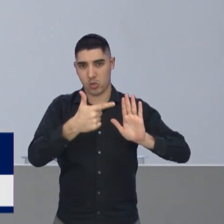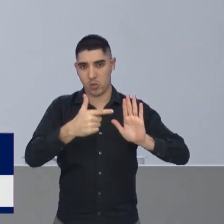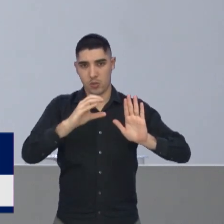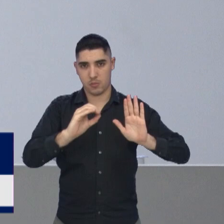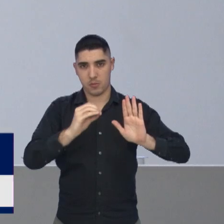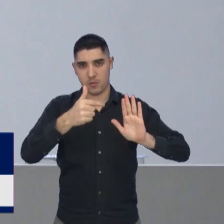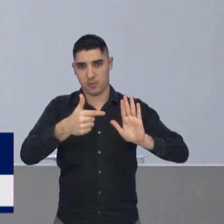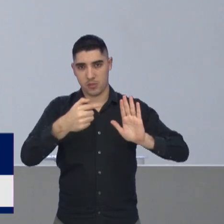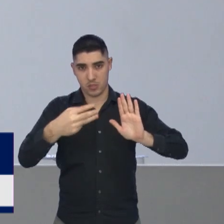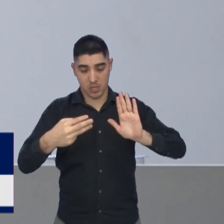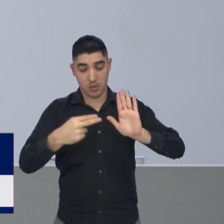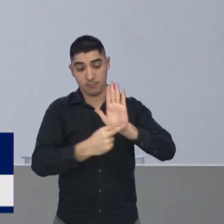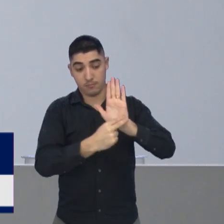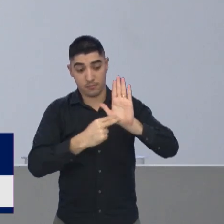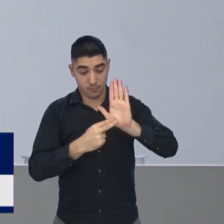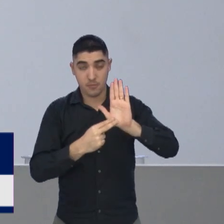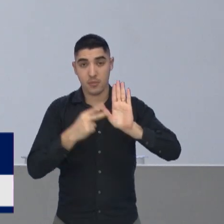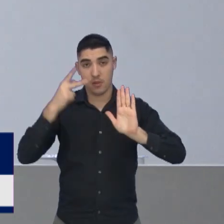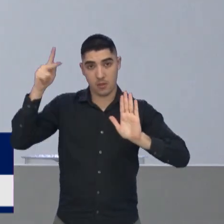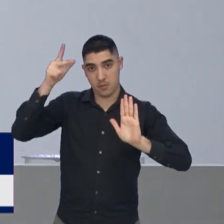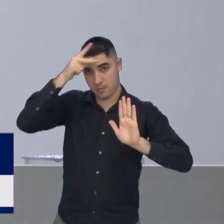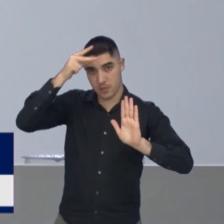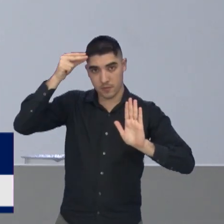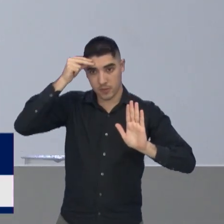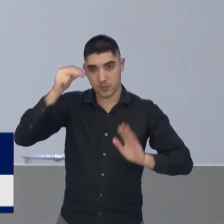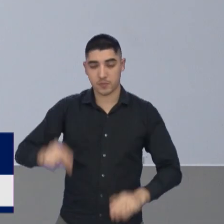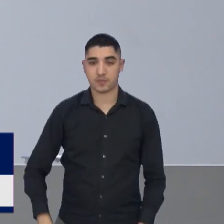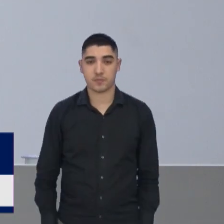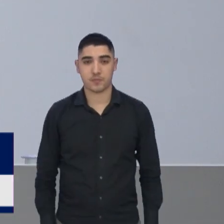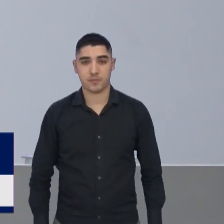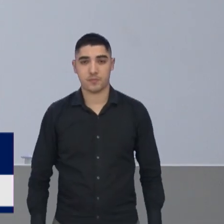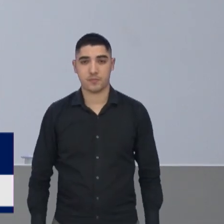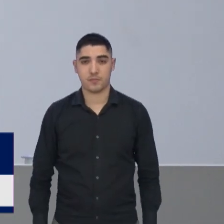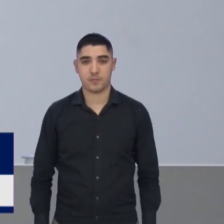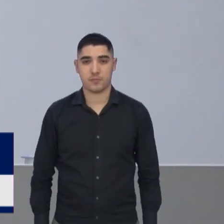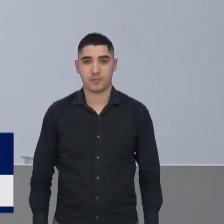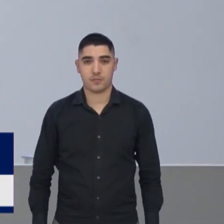19/2023, autoria do Poder Executivo.